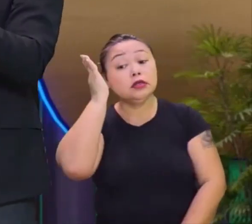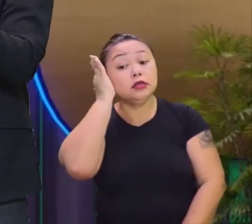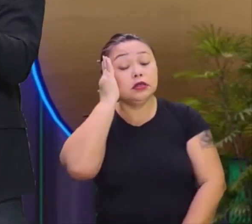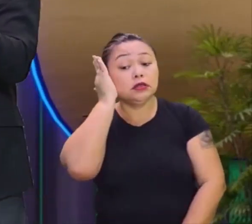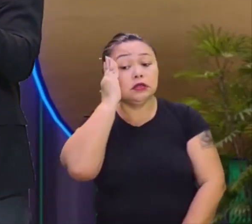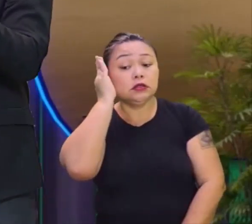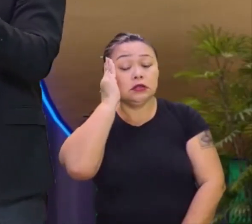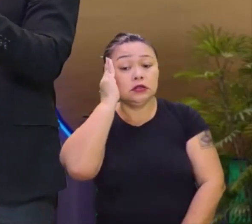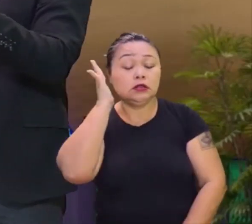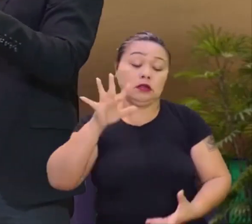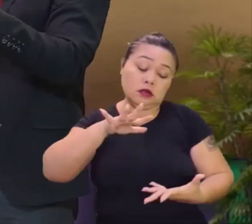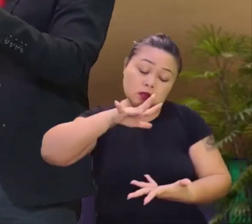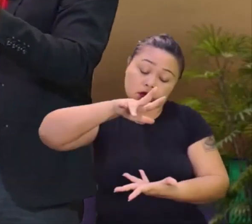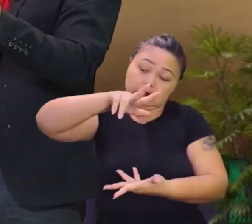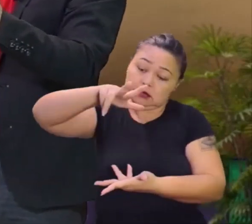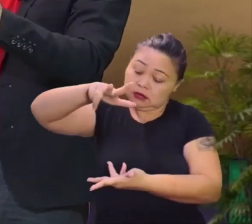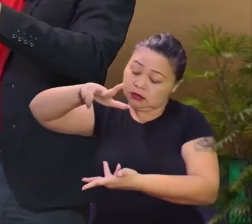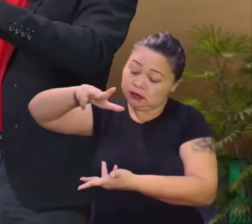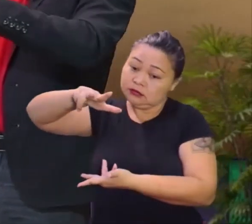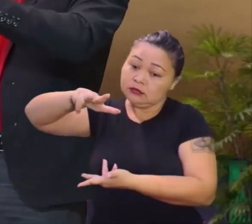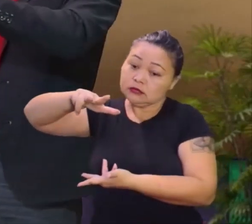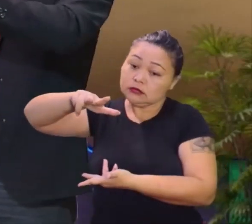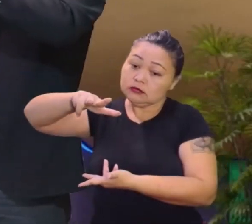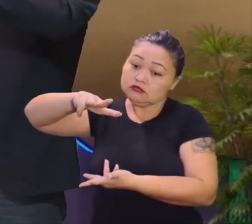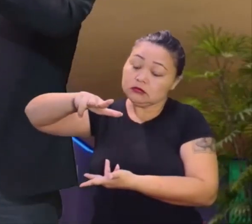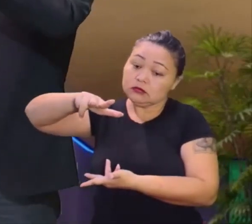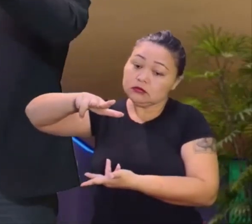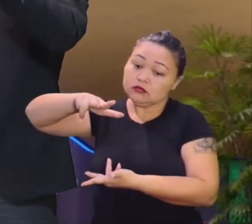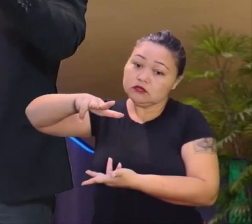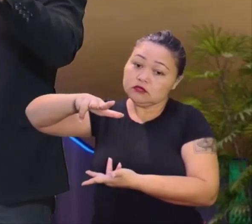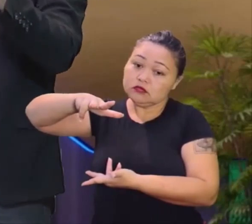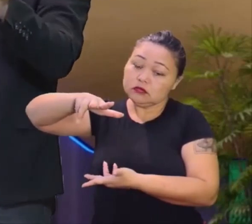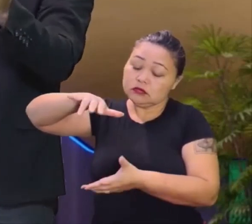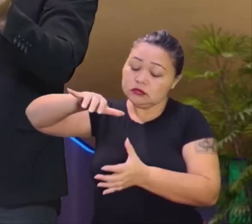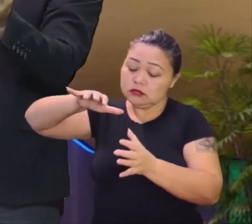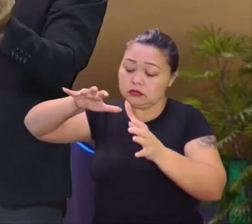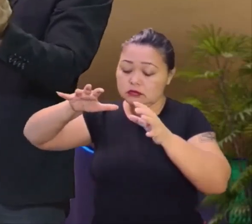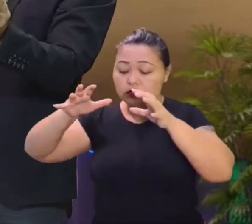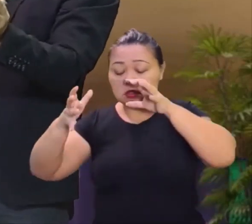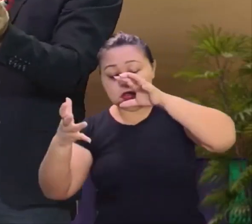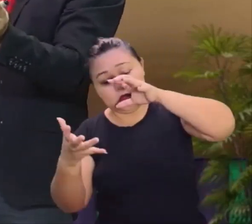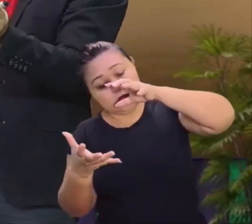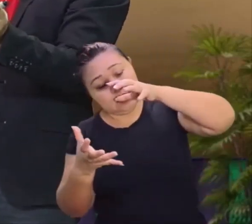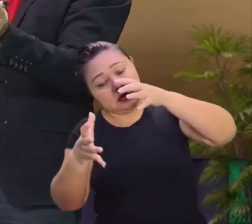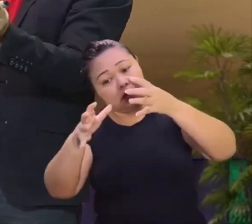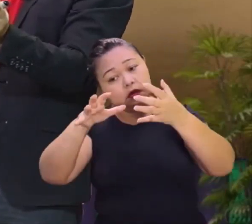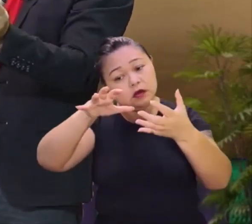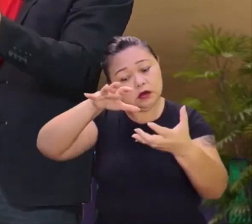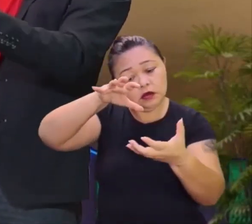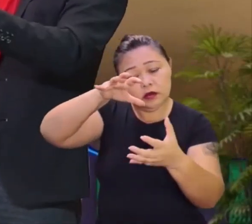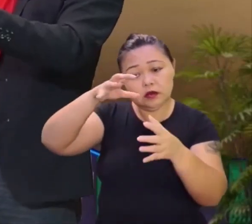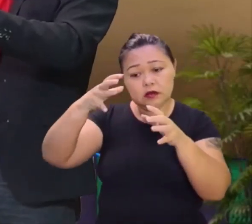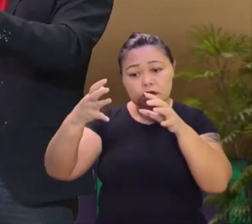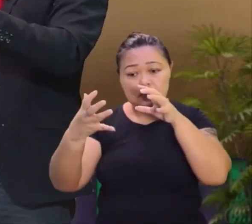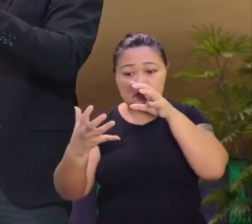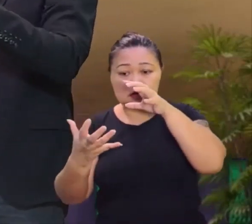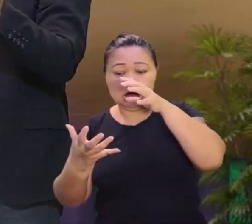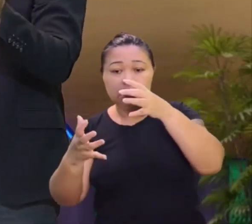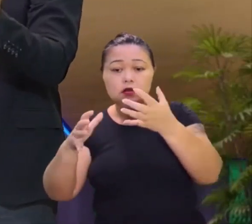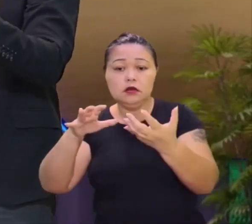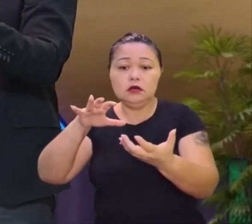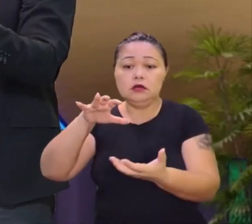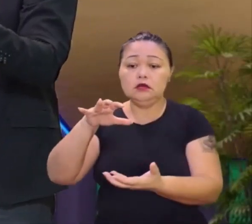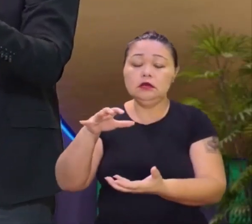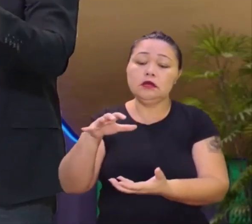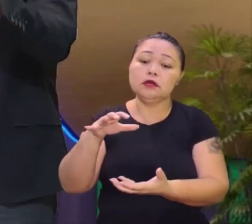que o nosso planeta, ele tem um formato arredondado, é um geóide, é isso? Mas tem um